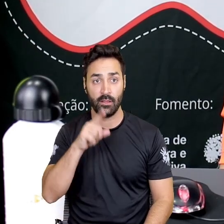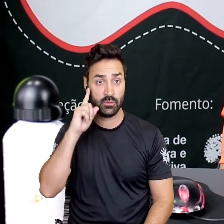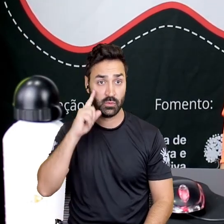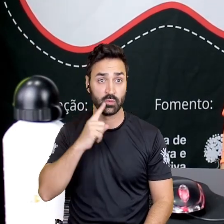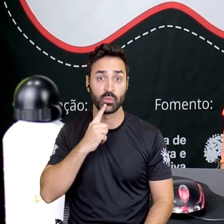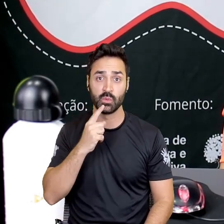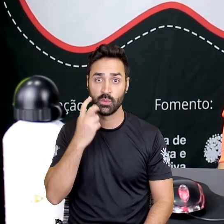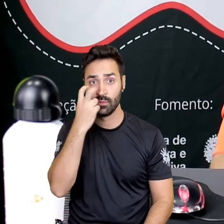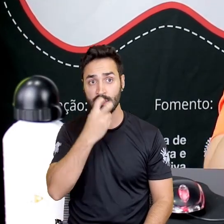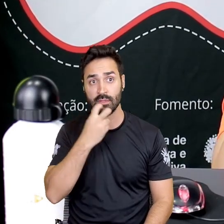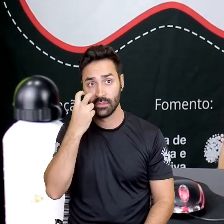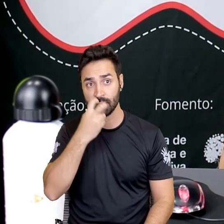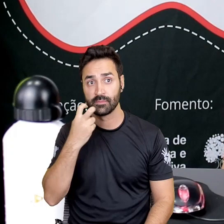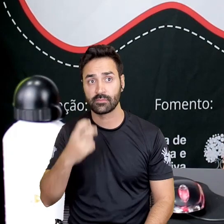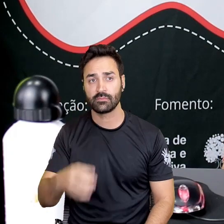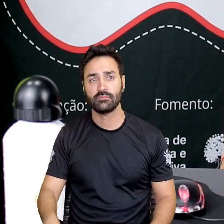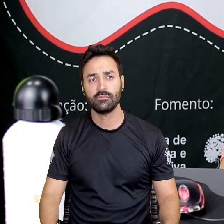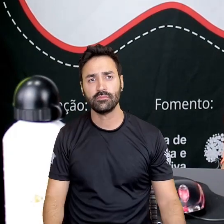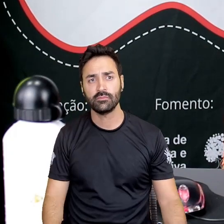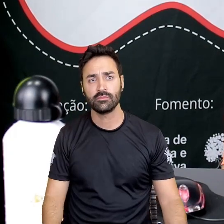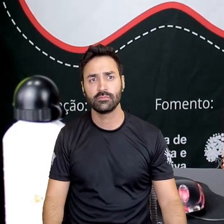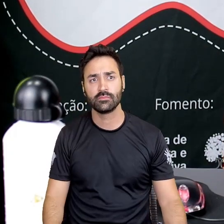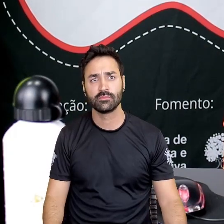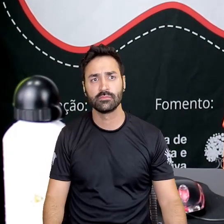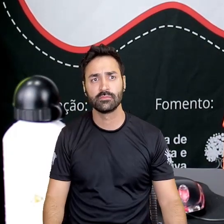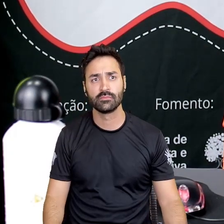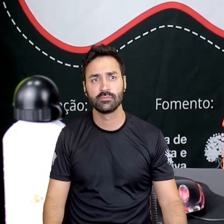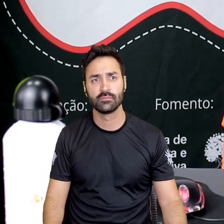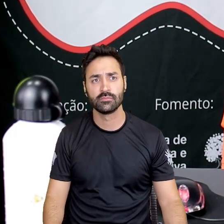Tá? Você quer contribuir?